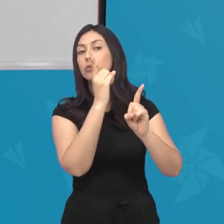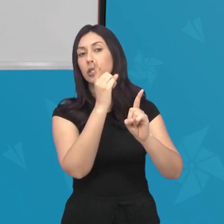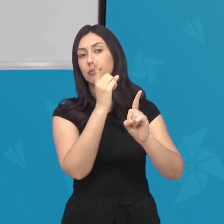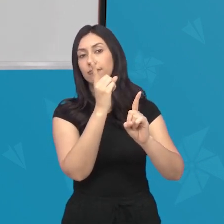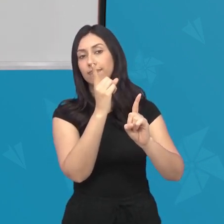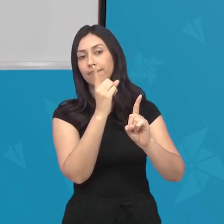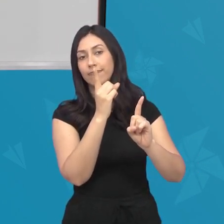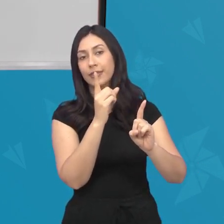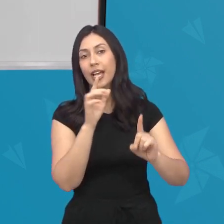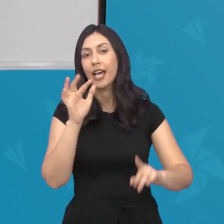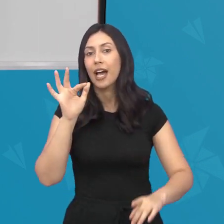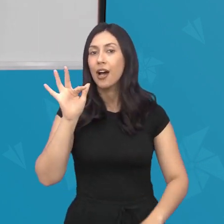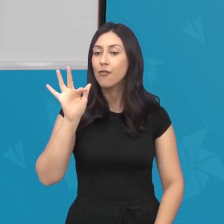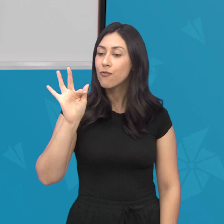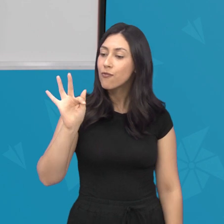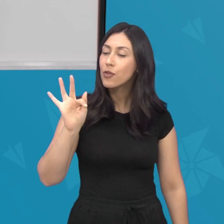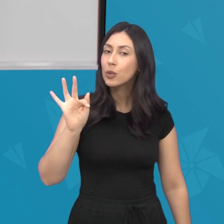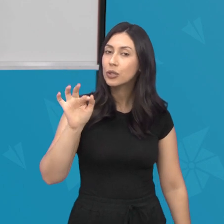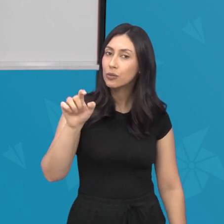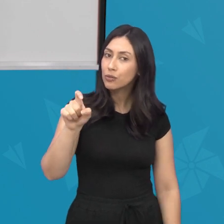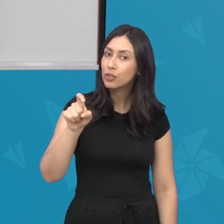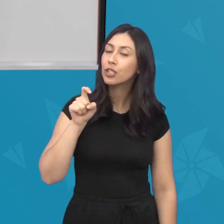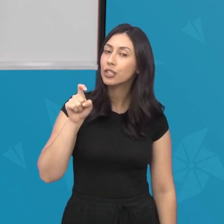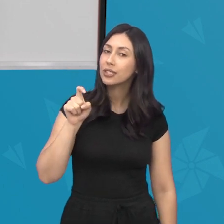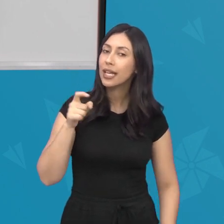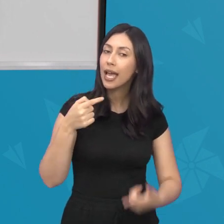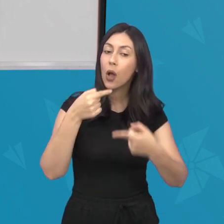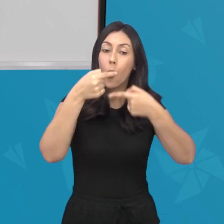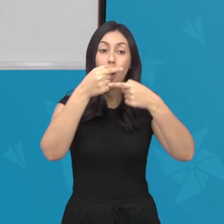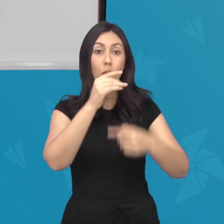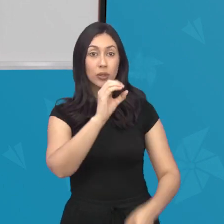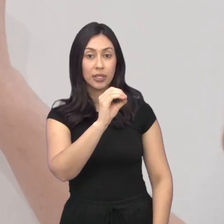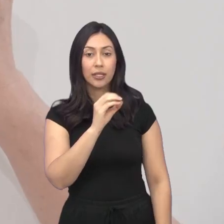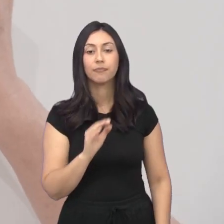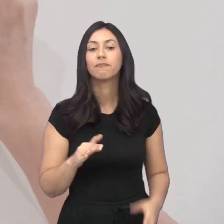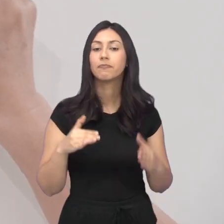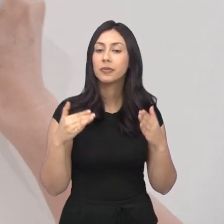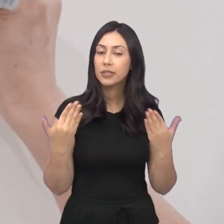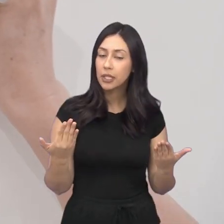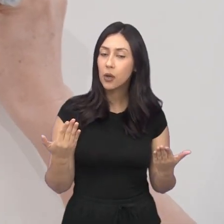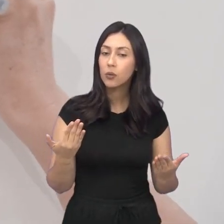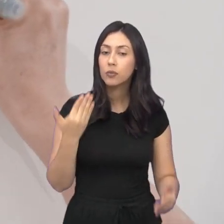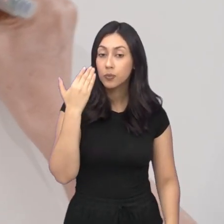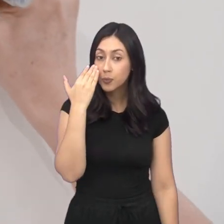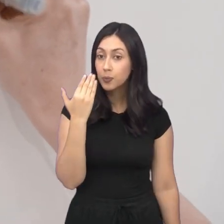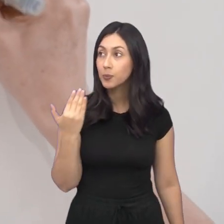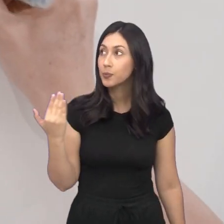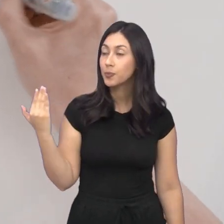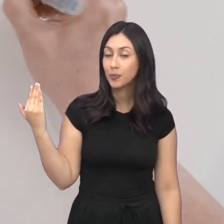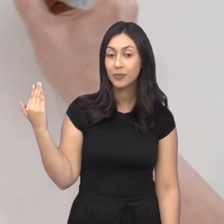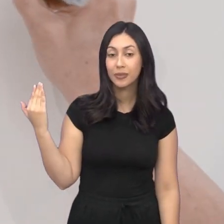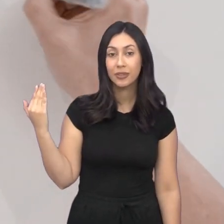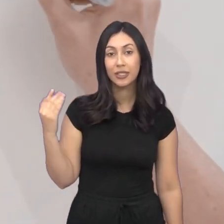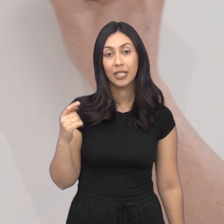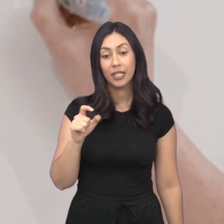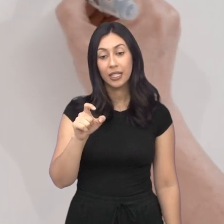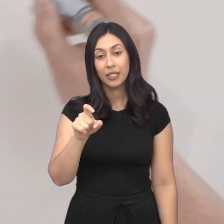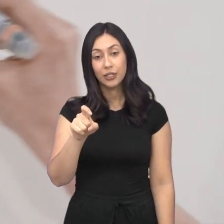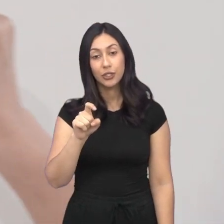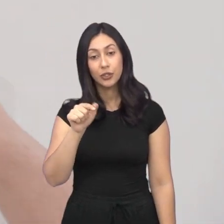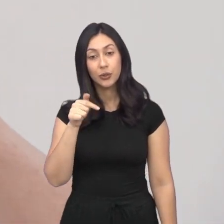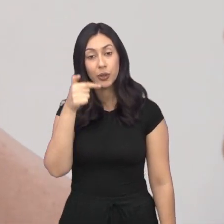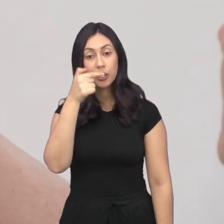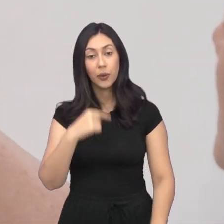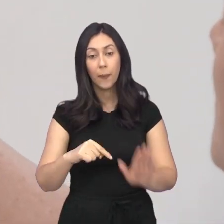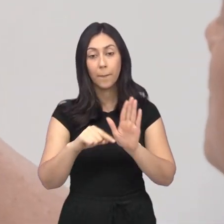zero. Ok? Então vai ser assim, ó, x² menos 3x mais